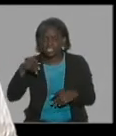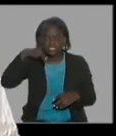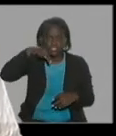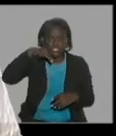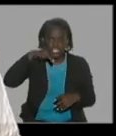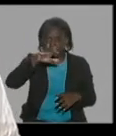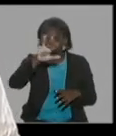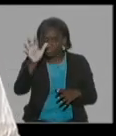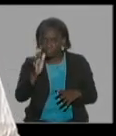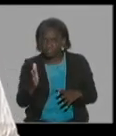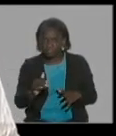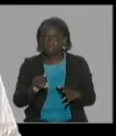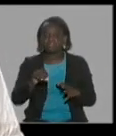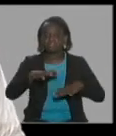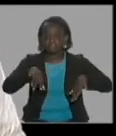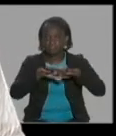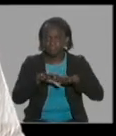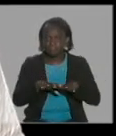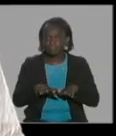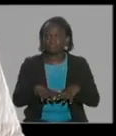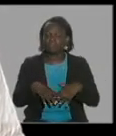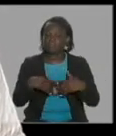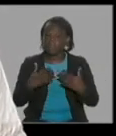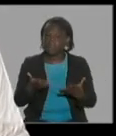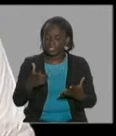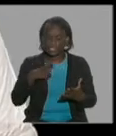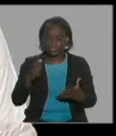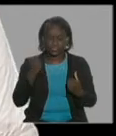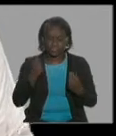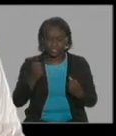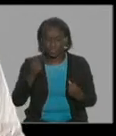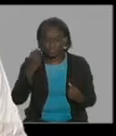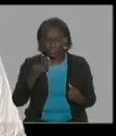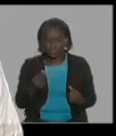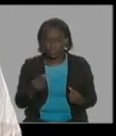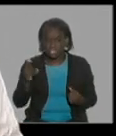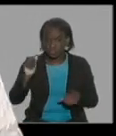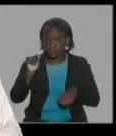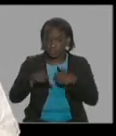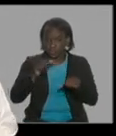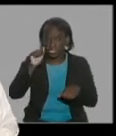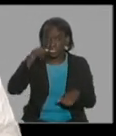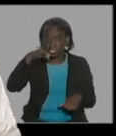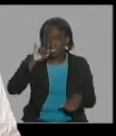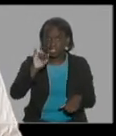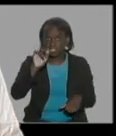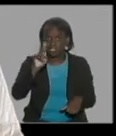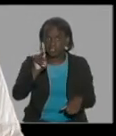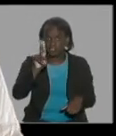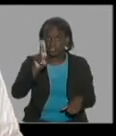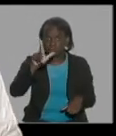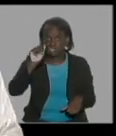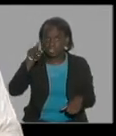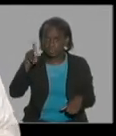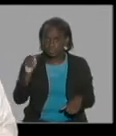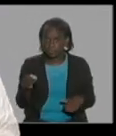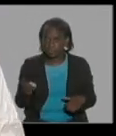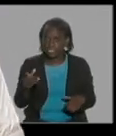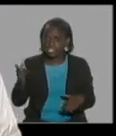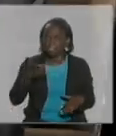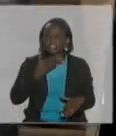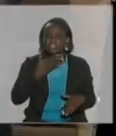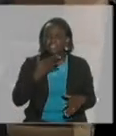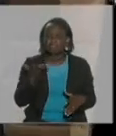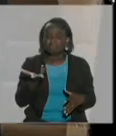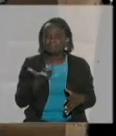Nigéria, naquela costa. E daí vem com força total. Quando ele vira Anikulapo, e